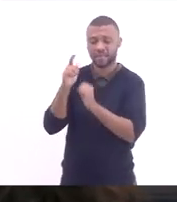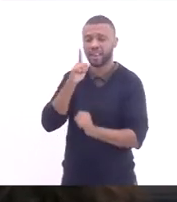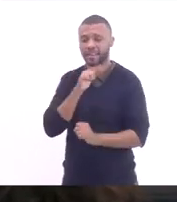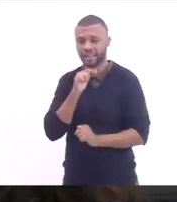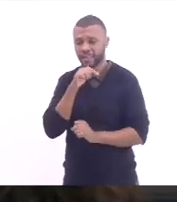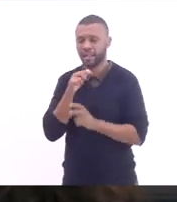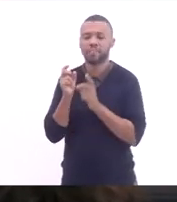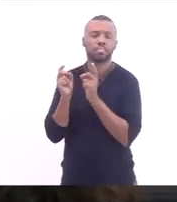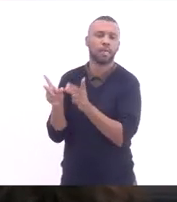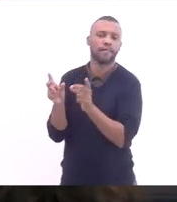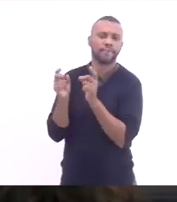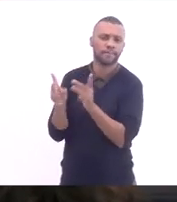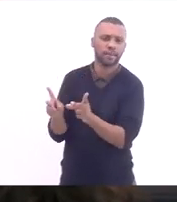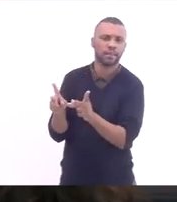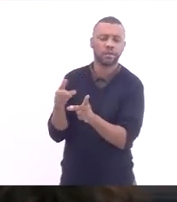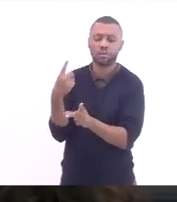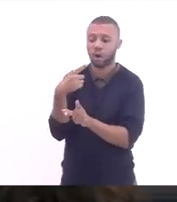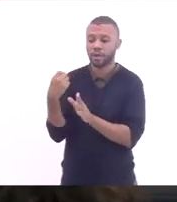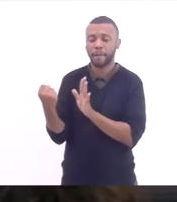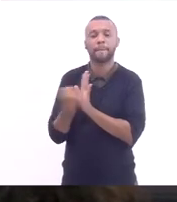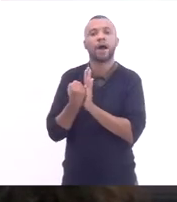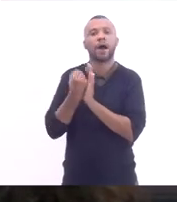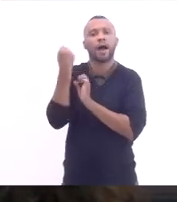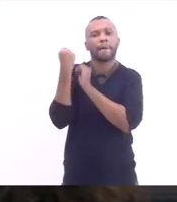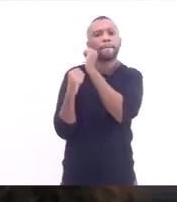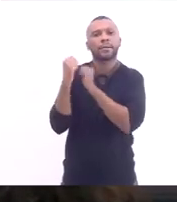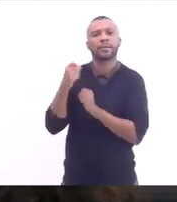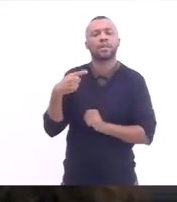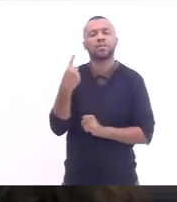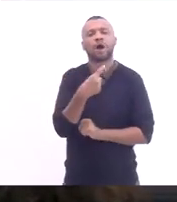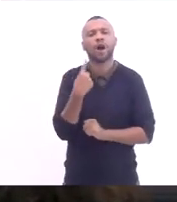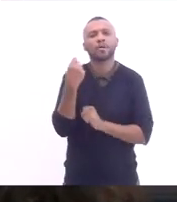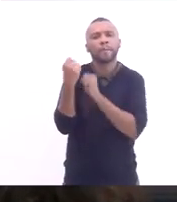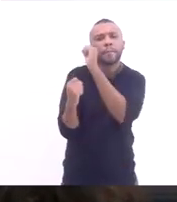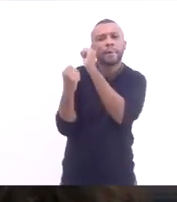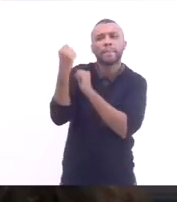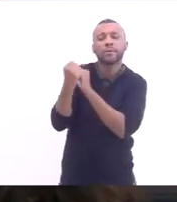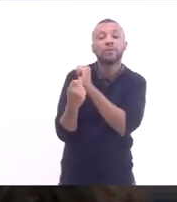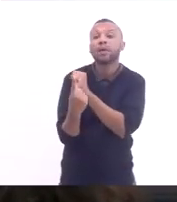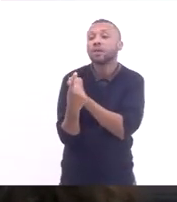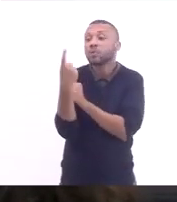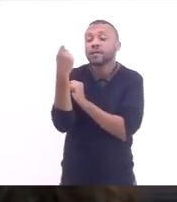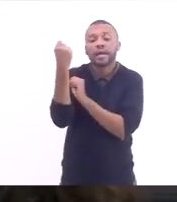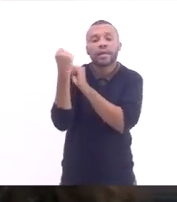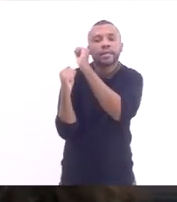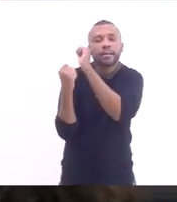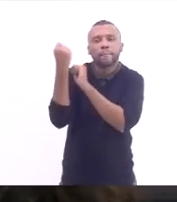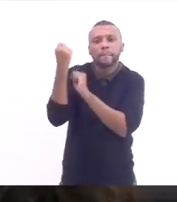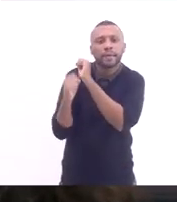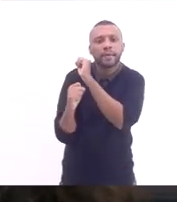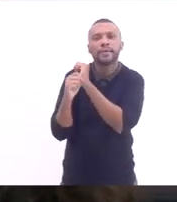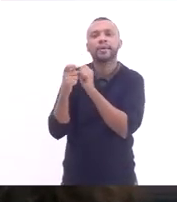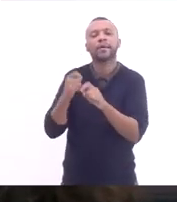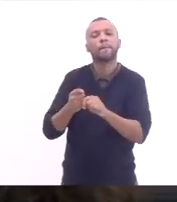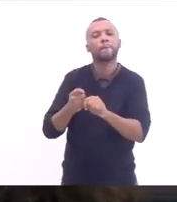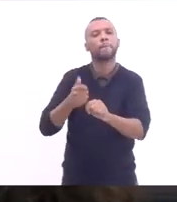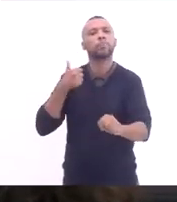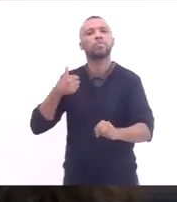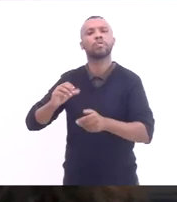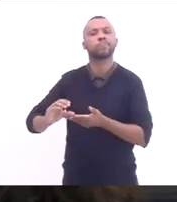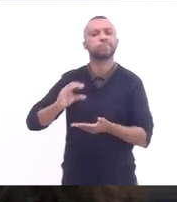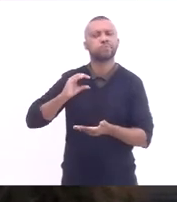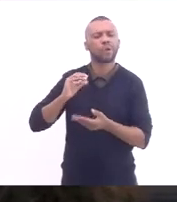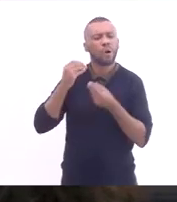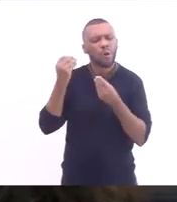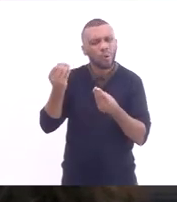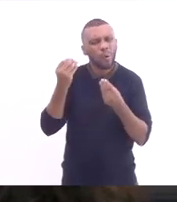entendeu? Patrimônio nosso, quer dizer, uma empresa que era uma das únicas empresas que dava lucro. Quer dizer, como é que